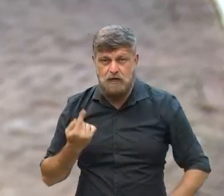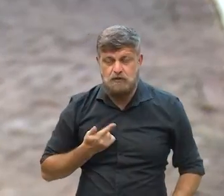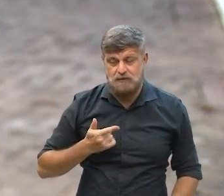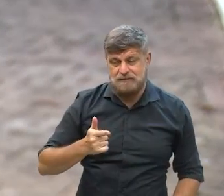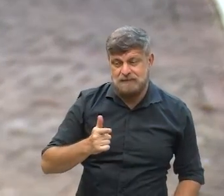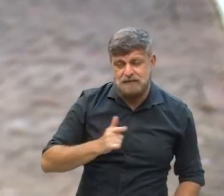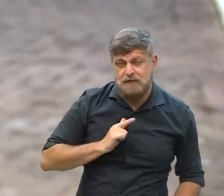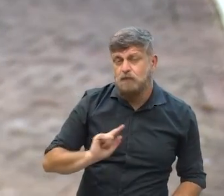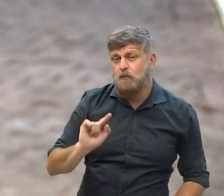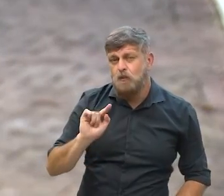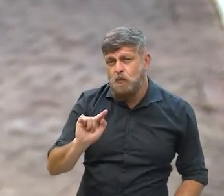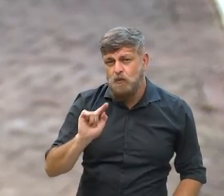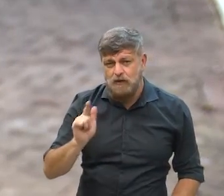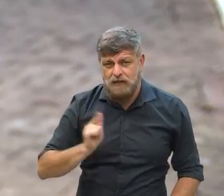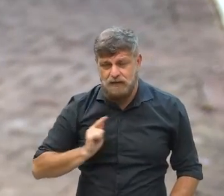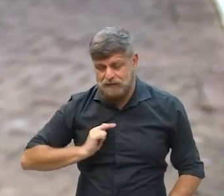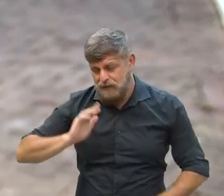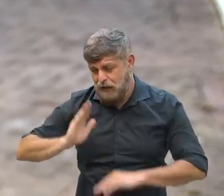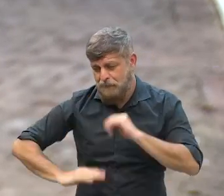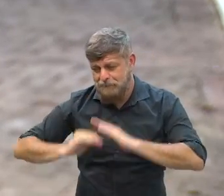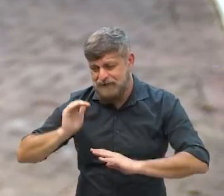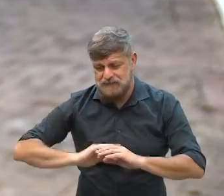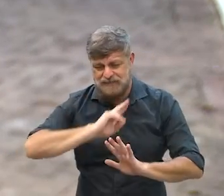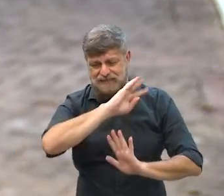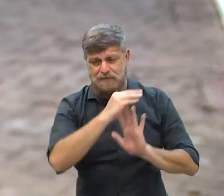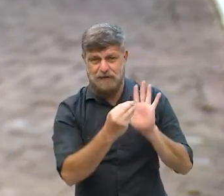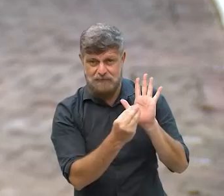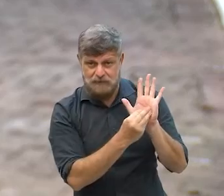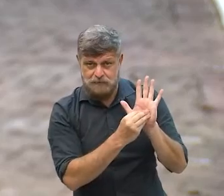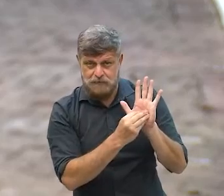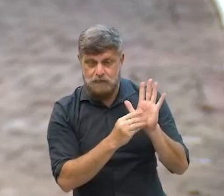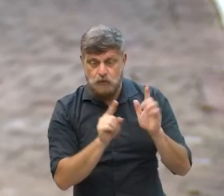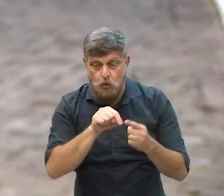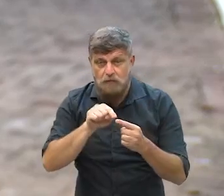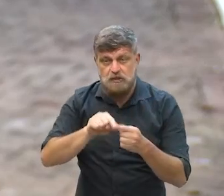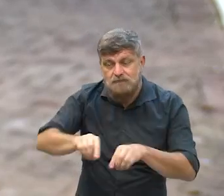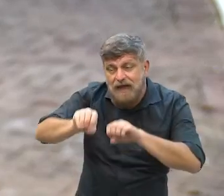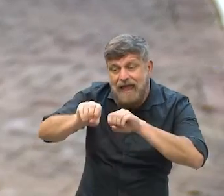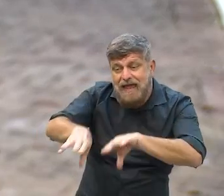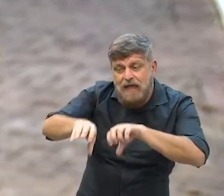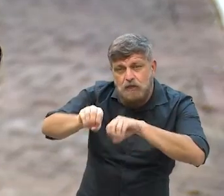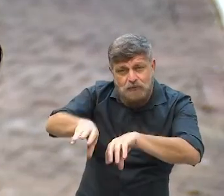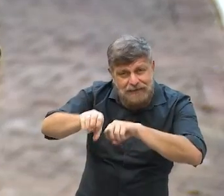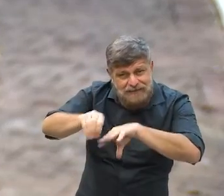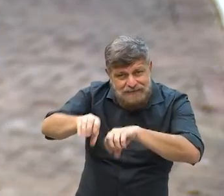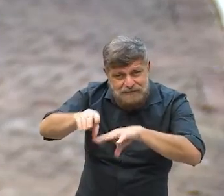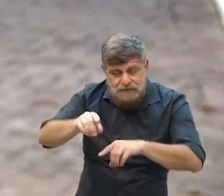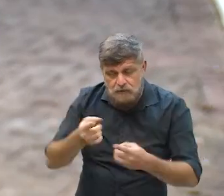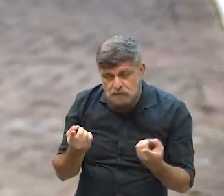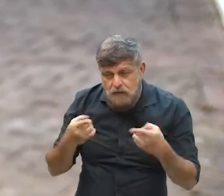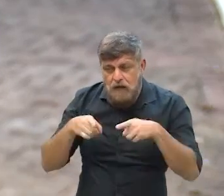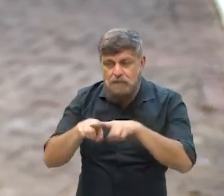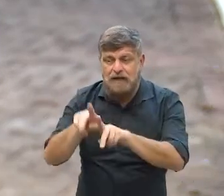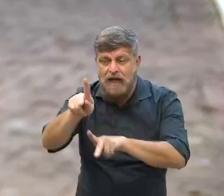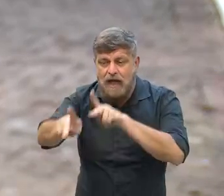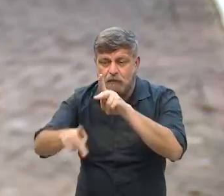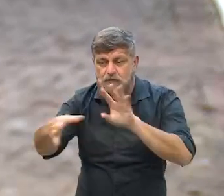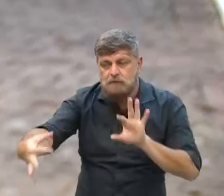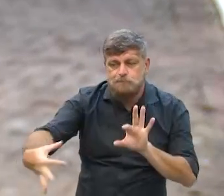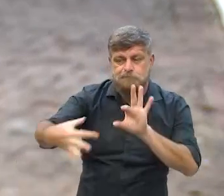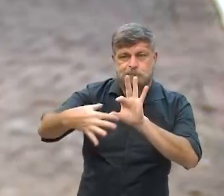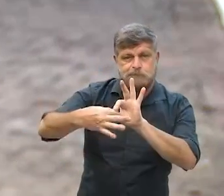aqui no parque, mas em todas as atividades ambientais da cidade, a gente tem um trabalho de educação ambiental bastante alinhado com a população,